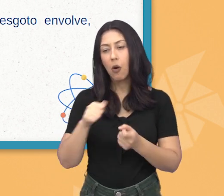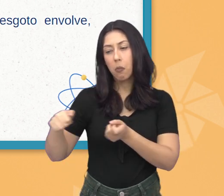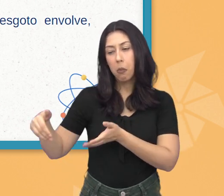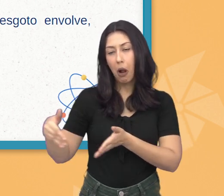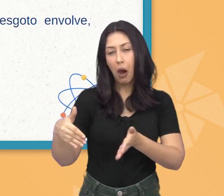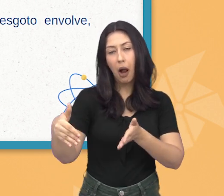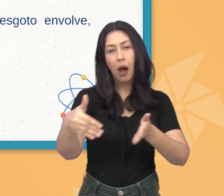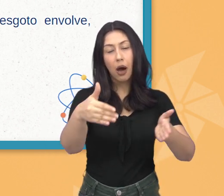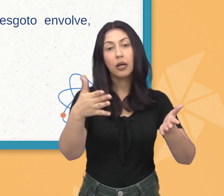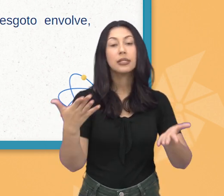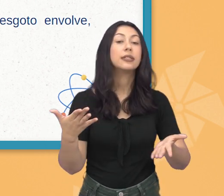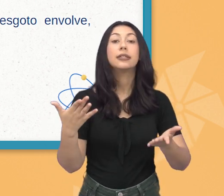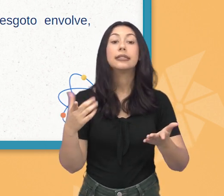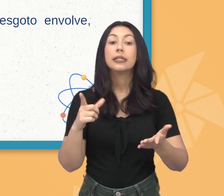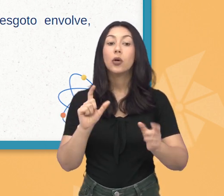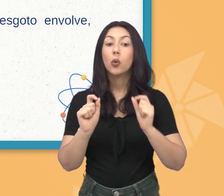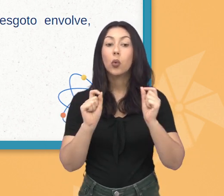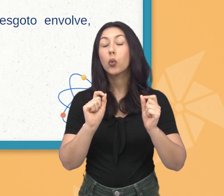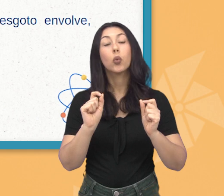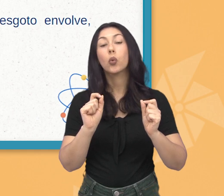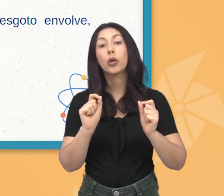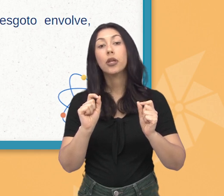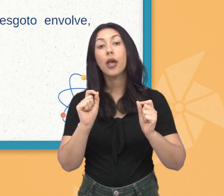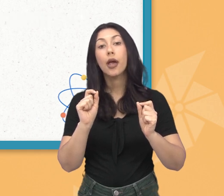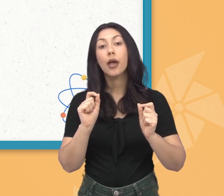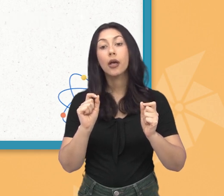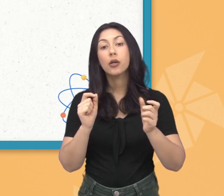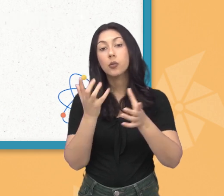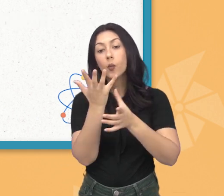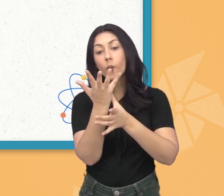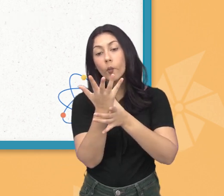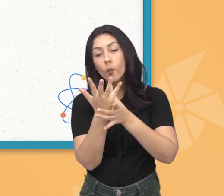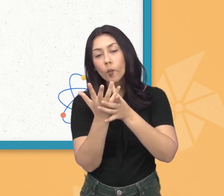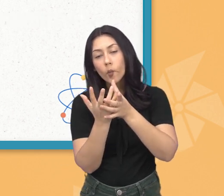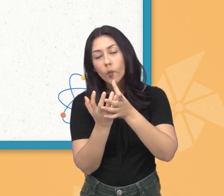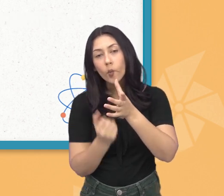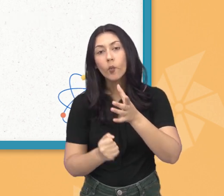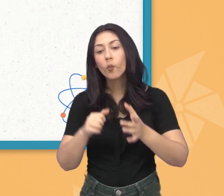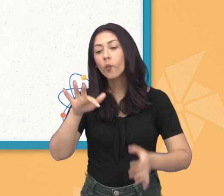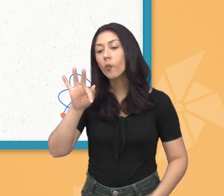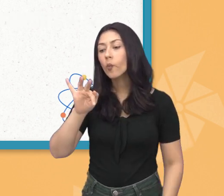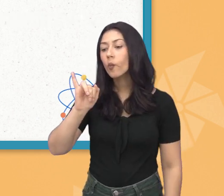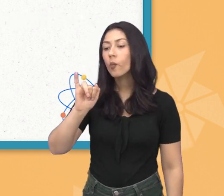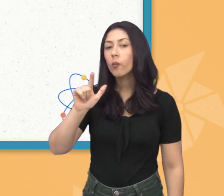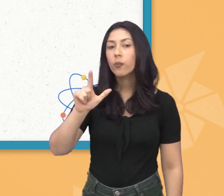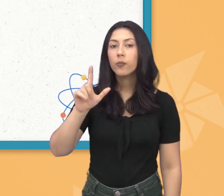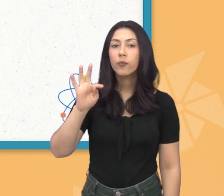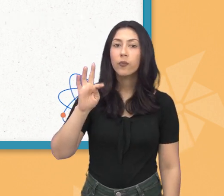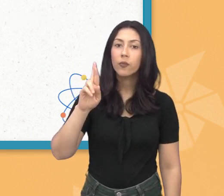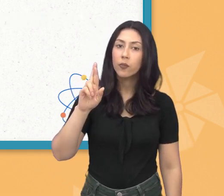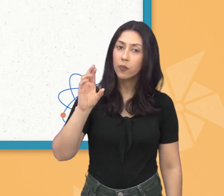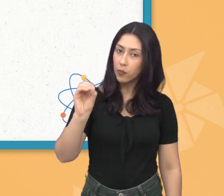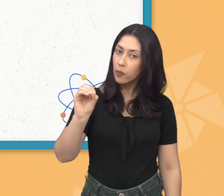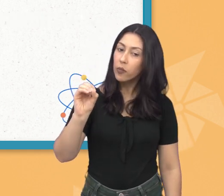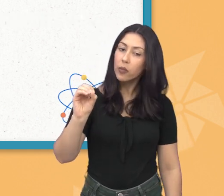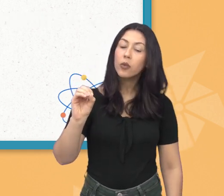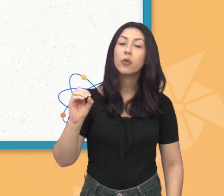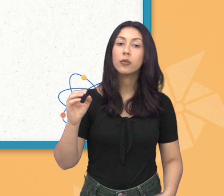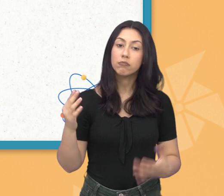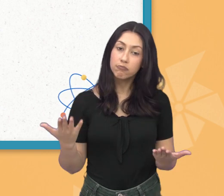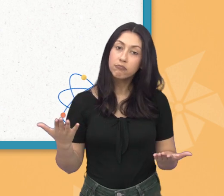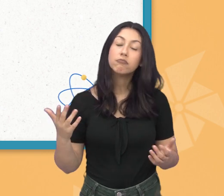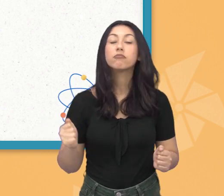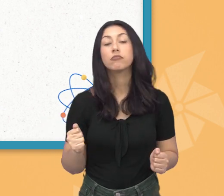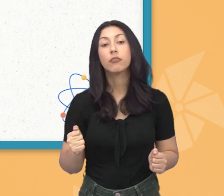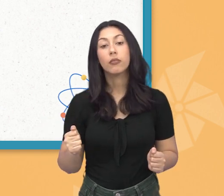está ali envolvido com líquido, né? Então a gente vai filtrar essa fase. Então a gente pode entender ali que a partir do esgoto chega a separação de lixo através